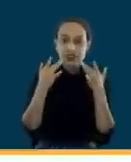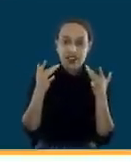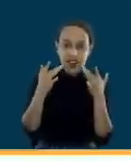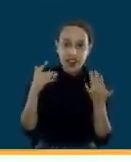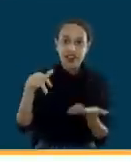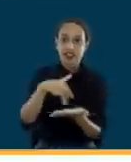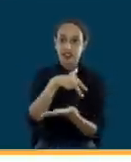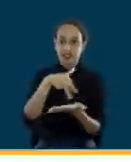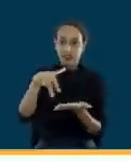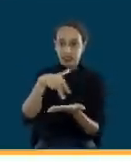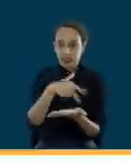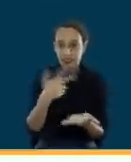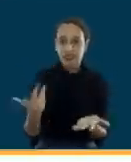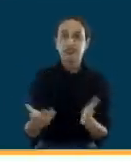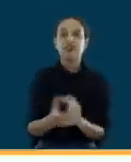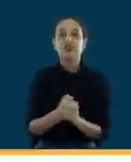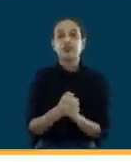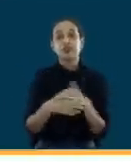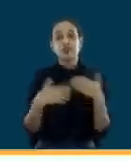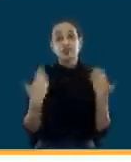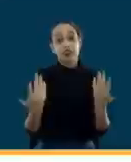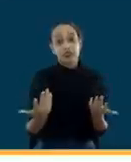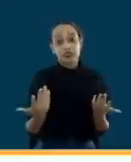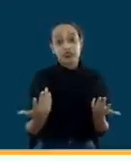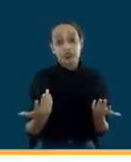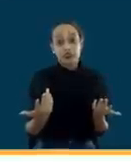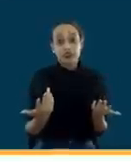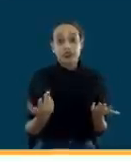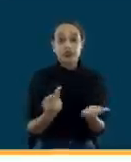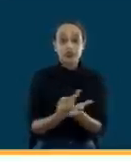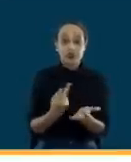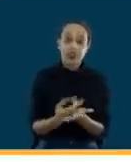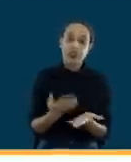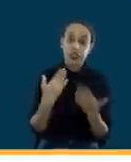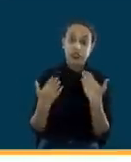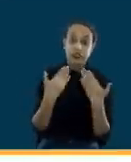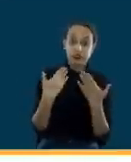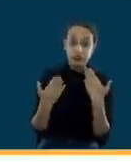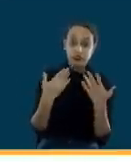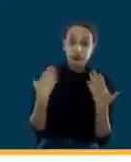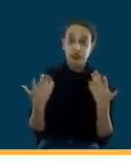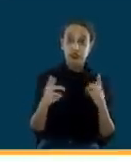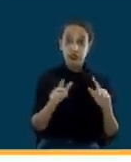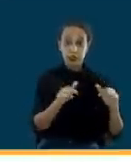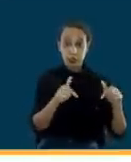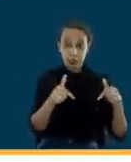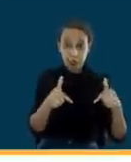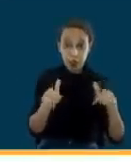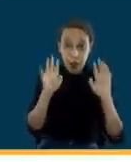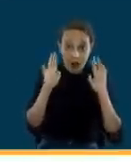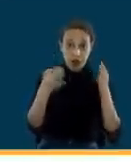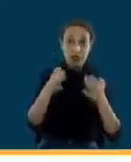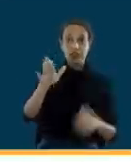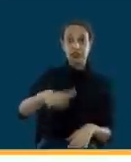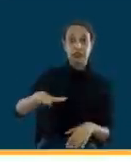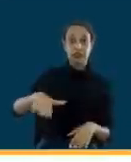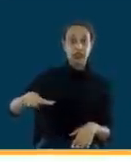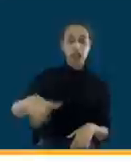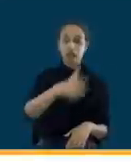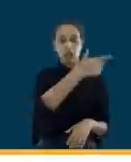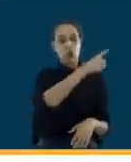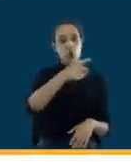artes visuais e mesmo no debate, na atividade voltada para a criança e outras